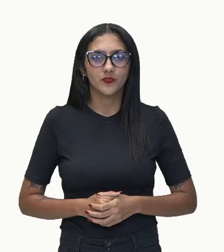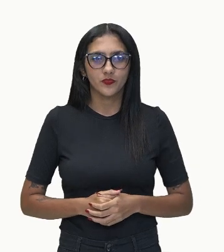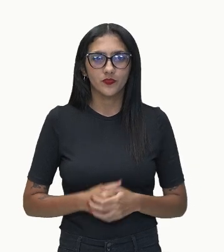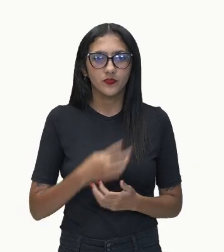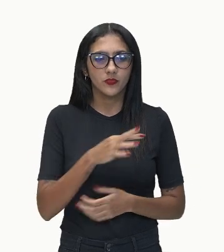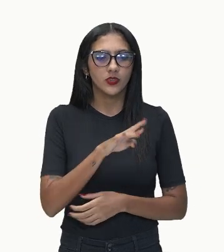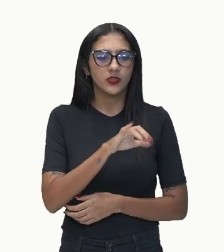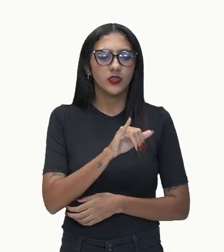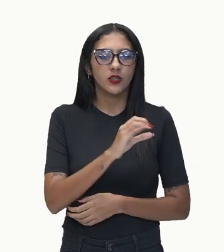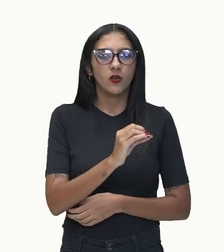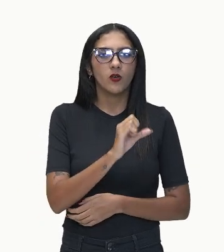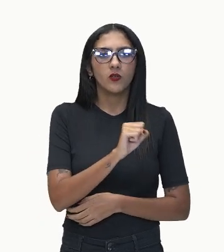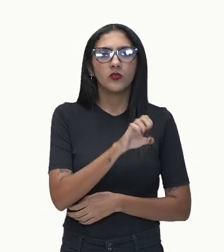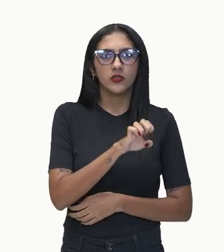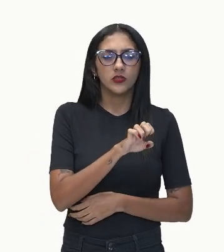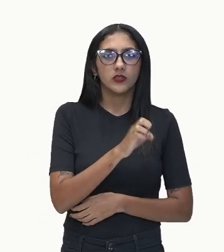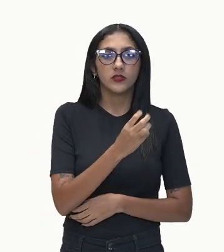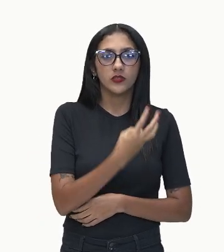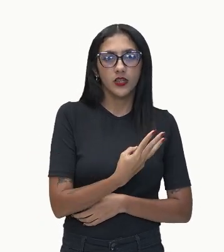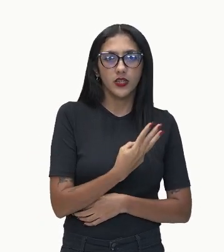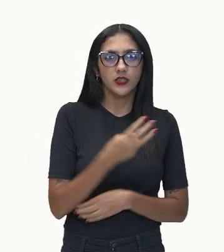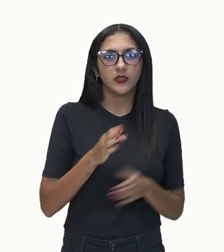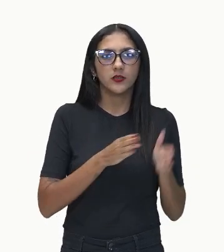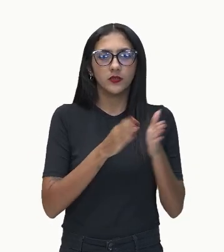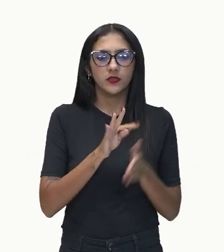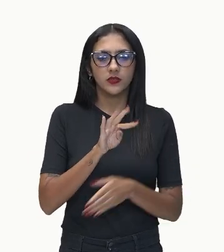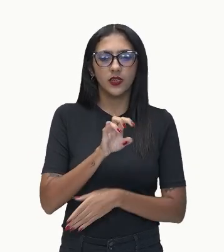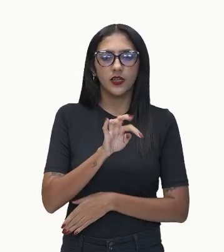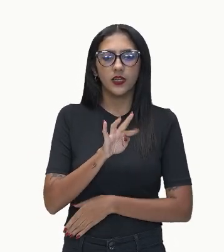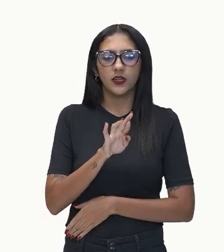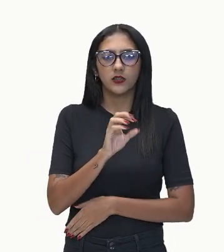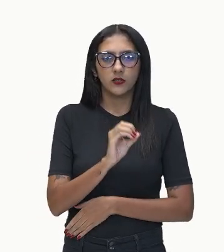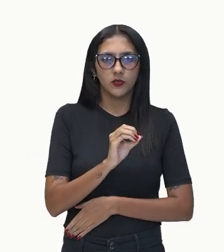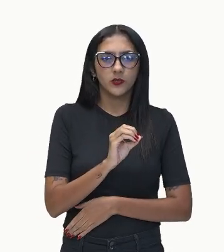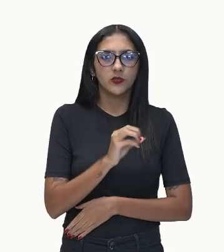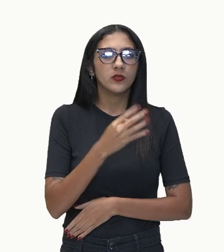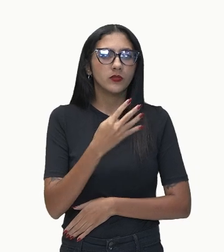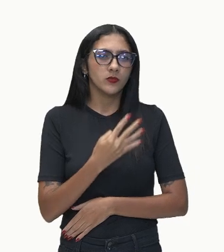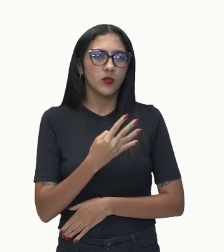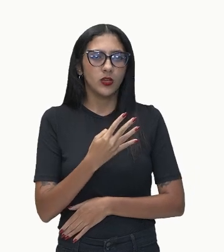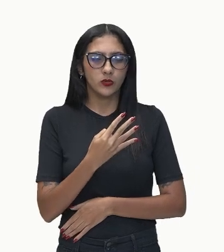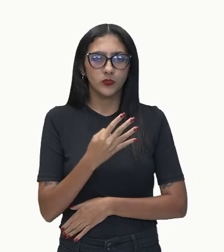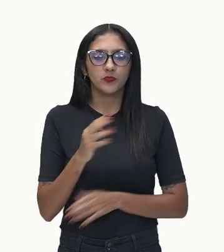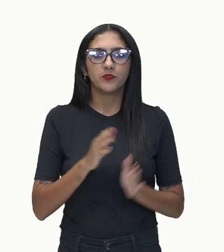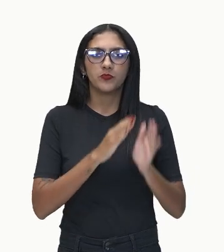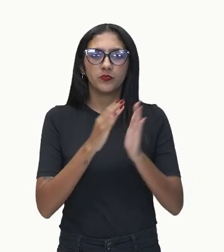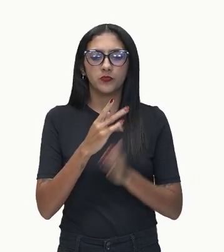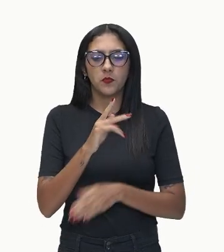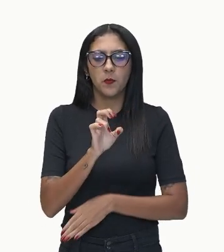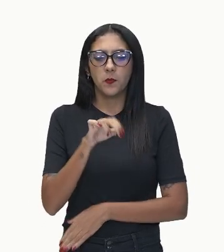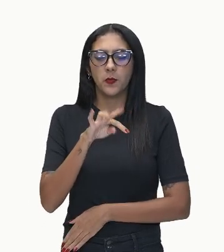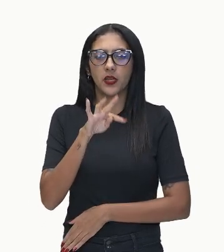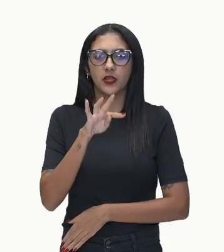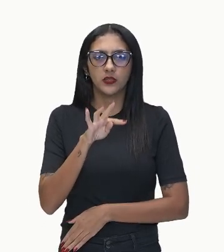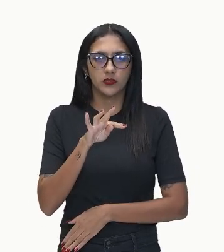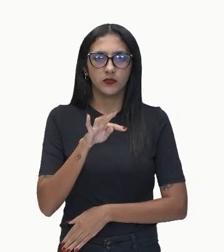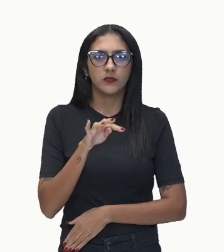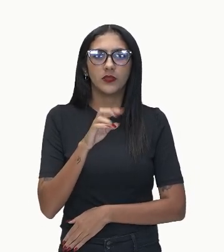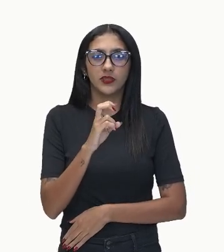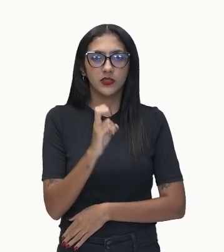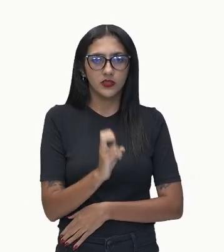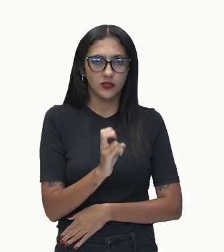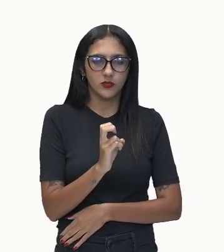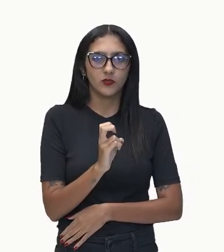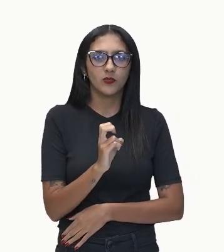Triose, que tem 3 carbonos, tetrose, que tem 4 carbonos, pentose, que tem